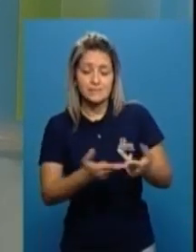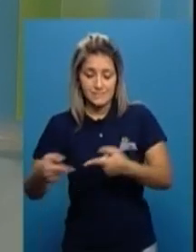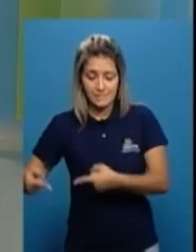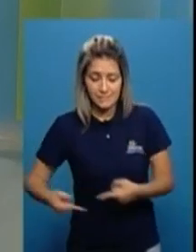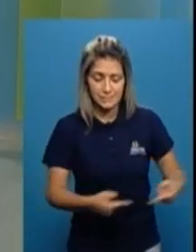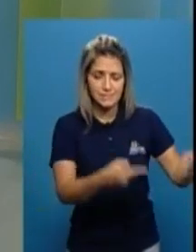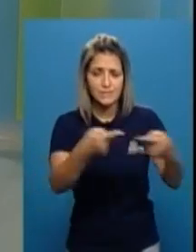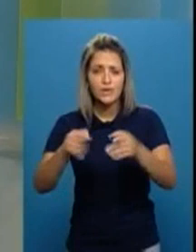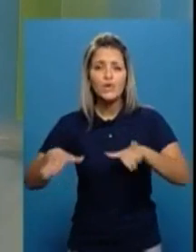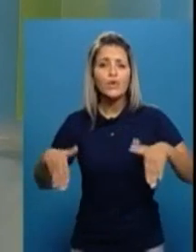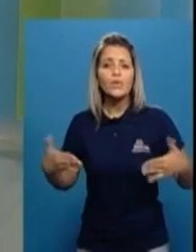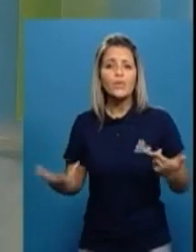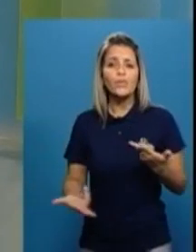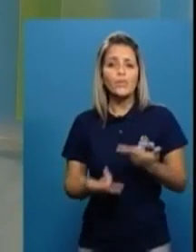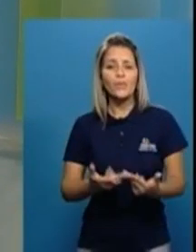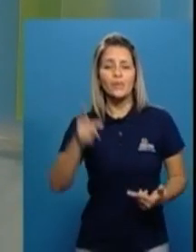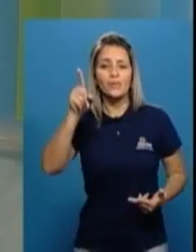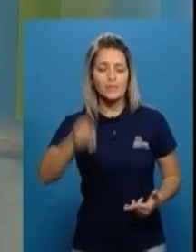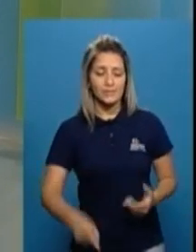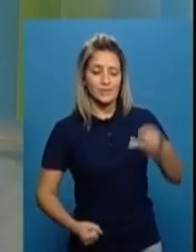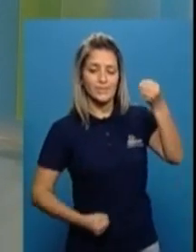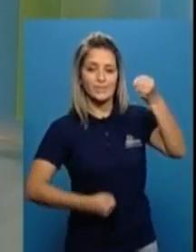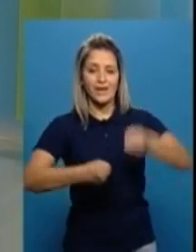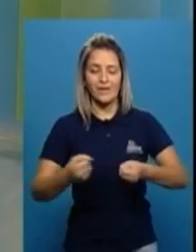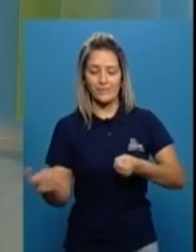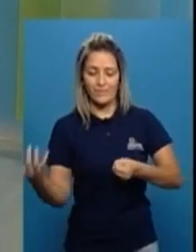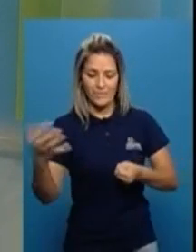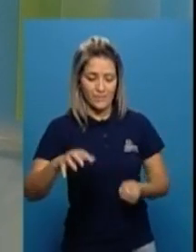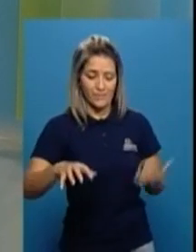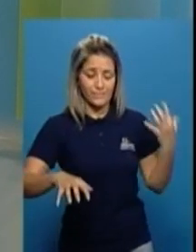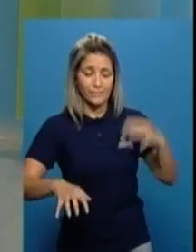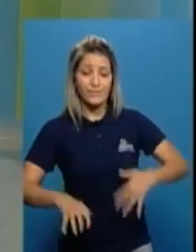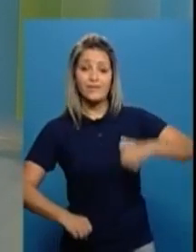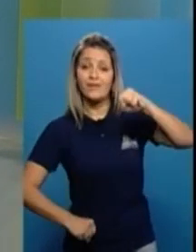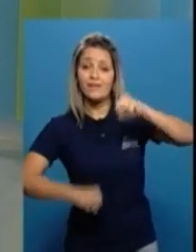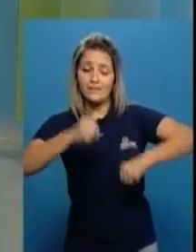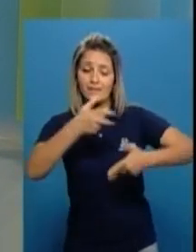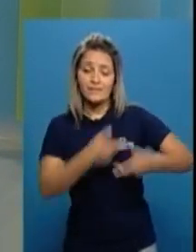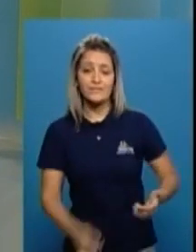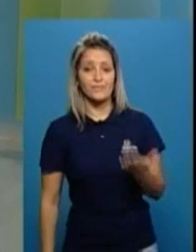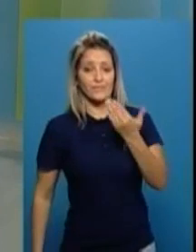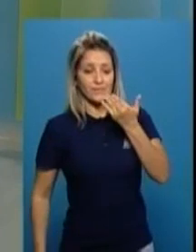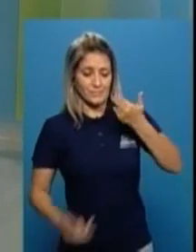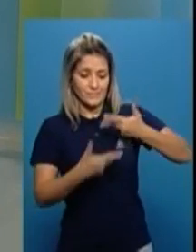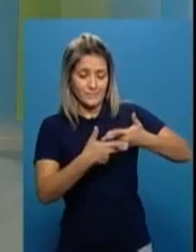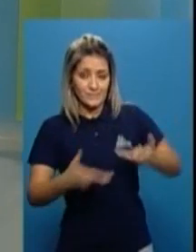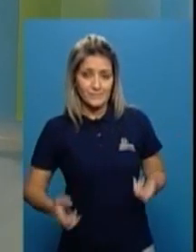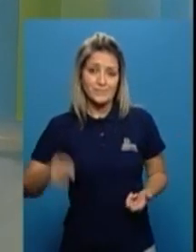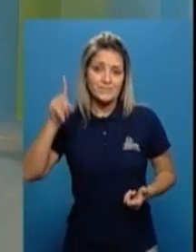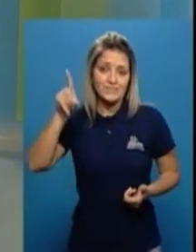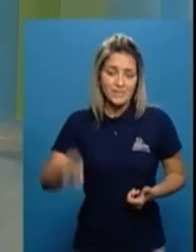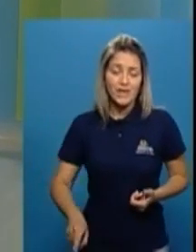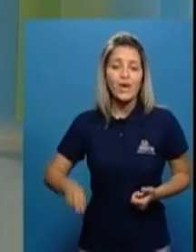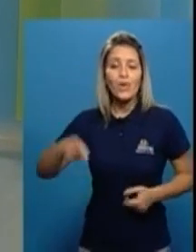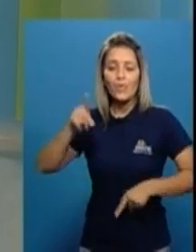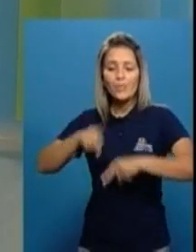arranjo físico são as próprias montadoras de automóveis, indústria alimentícia, os frigoríficos. E no